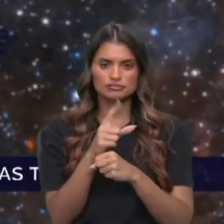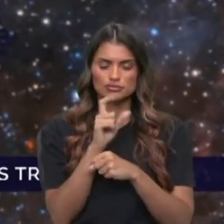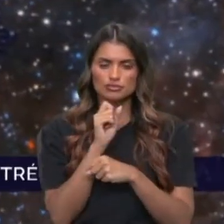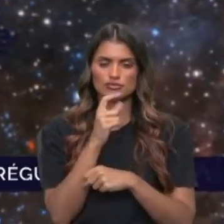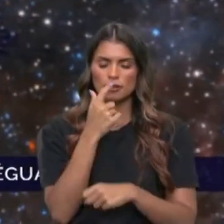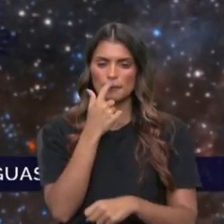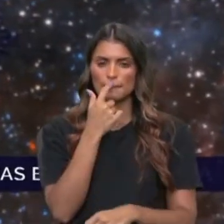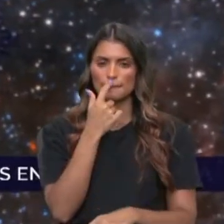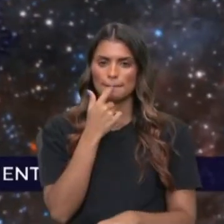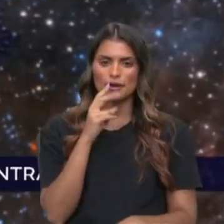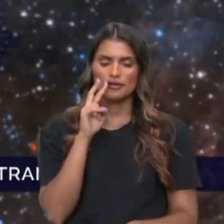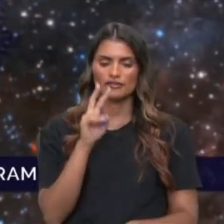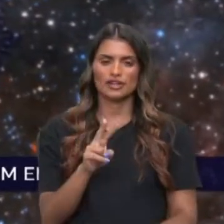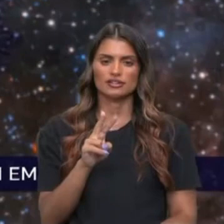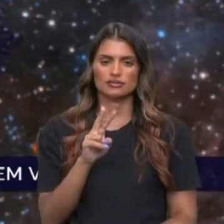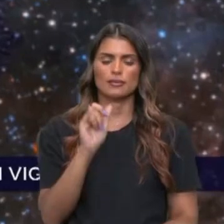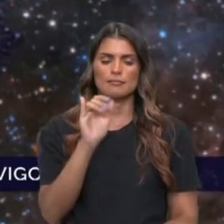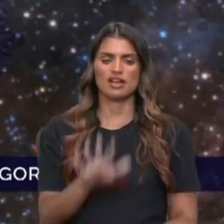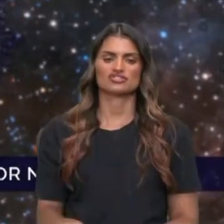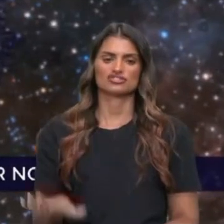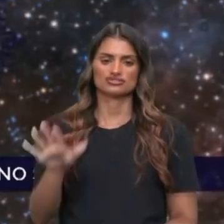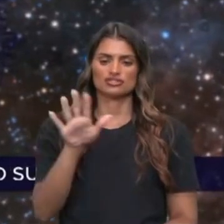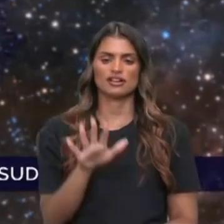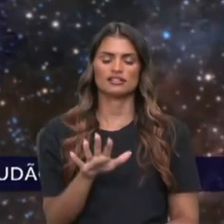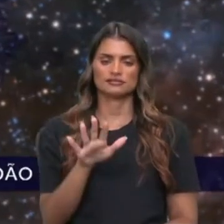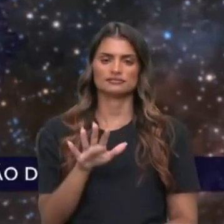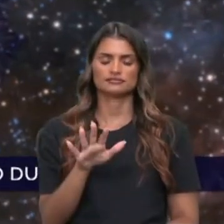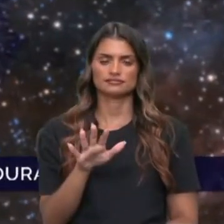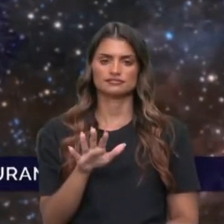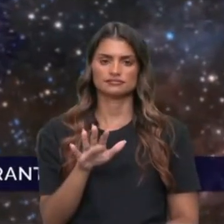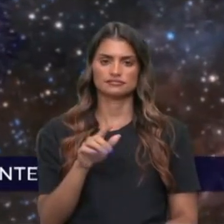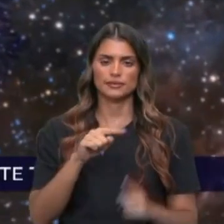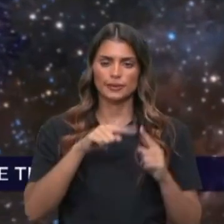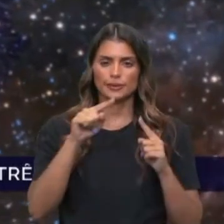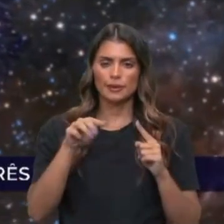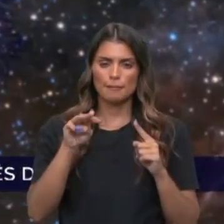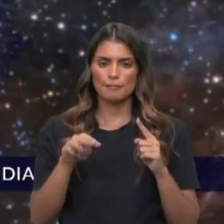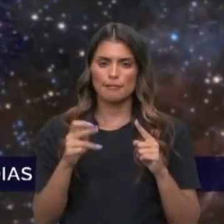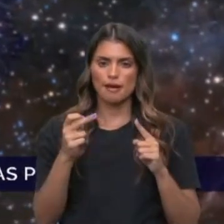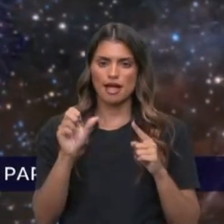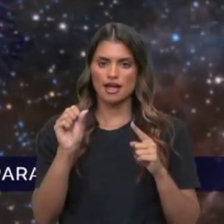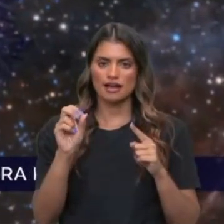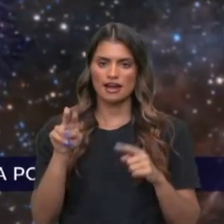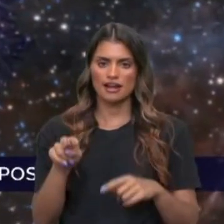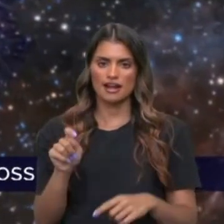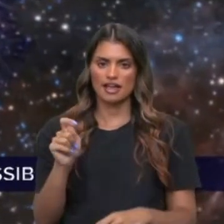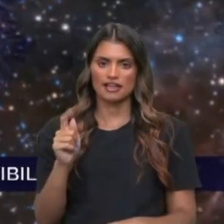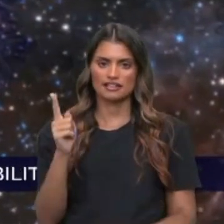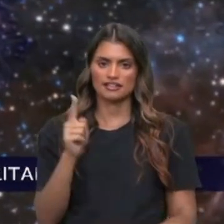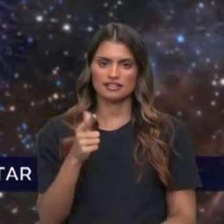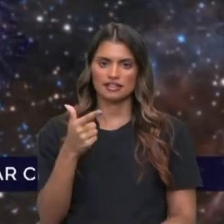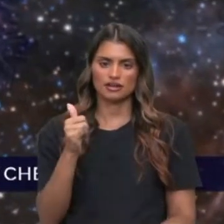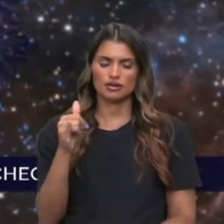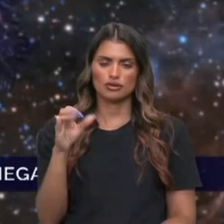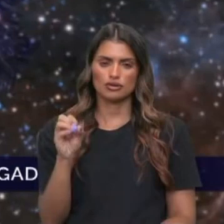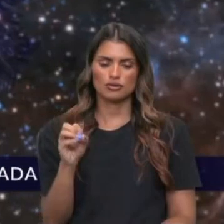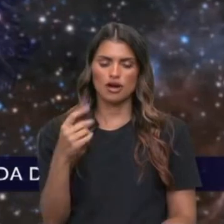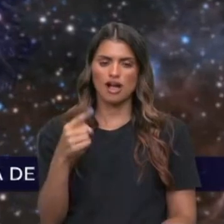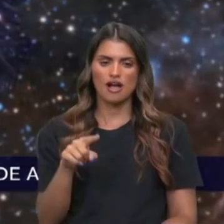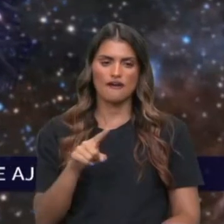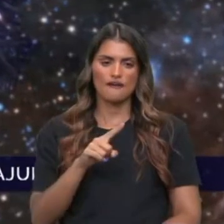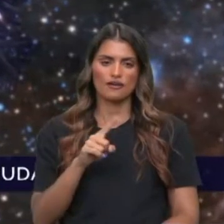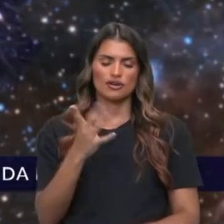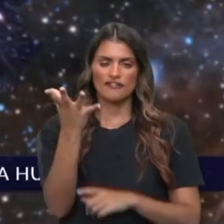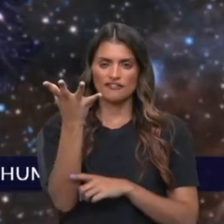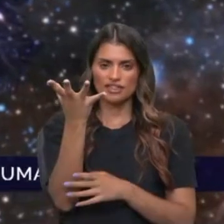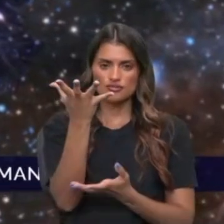direta. Olha, isto é uma animação precisamente dos campos magnéticos, das linhas do campo magnético, que consegue estar em luta com a força da